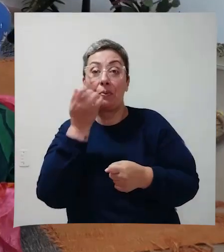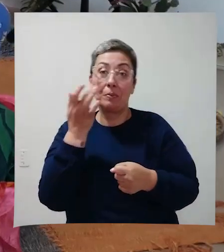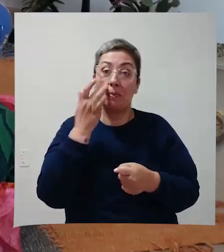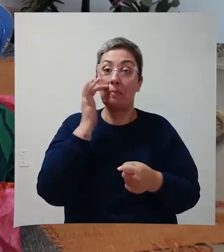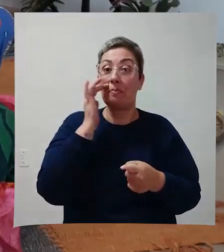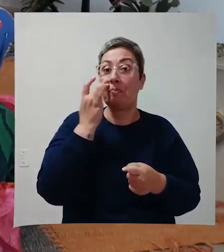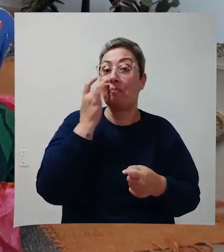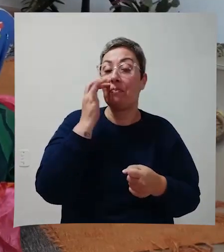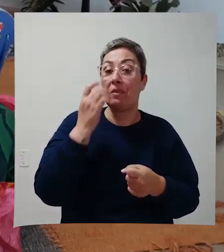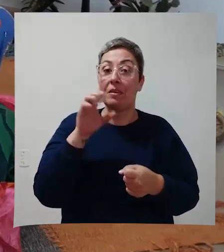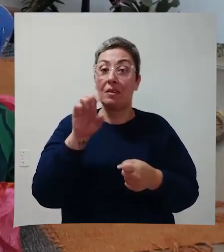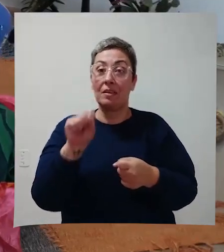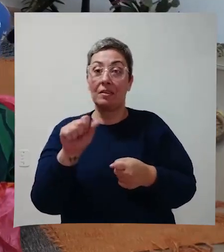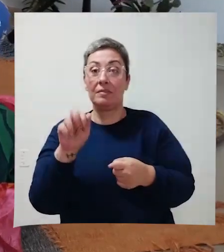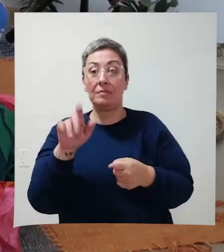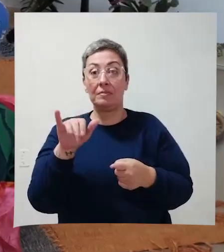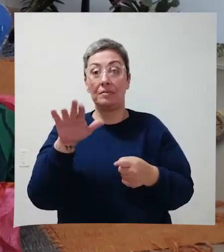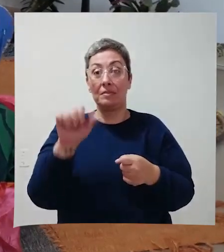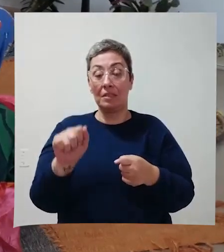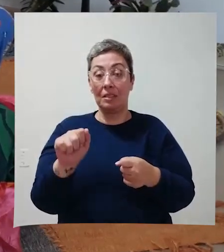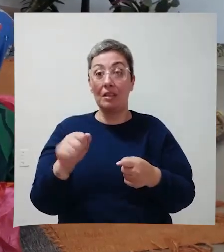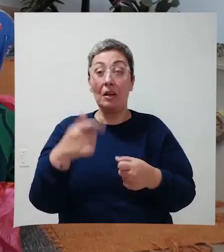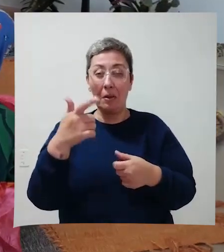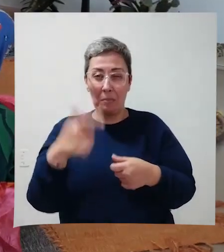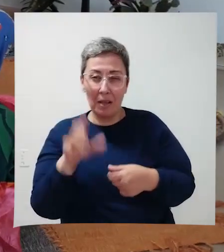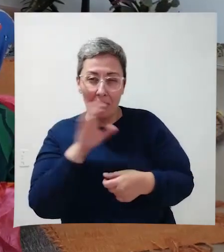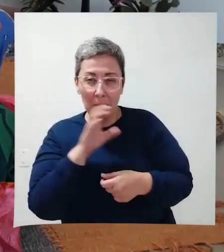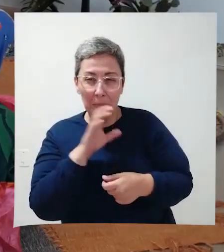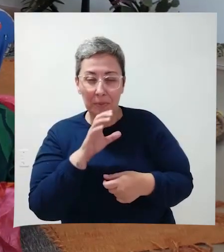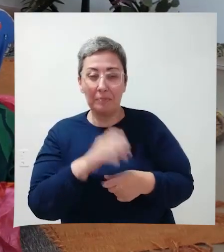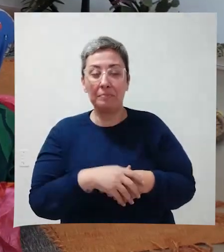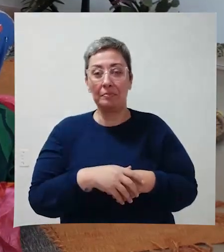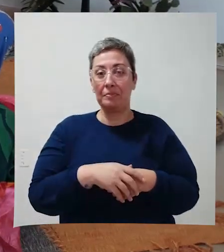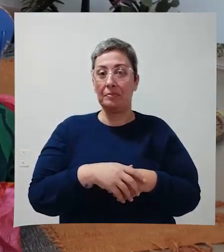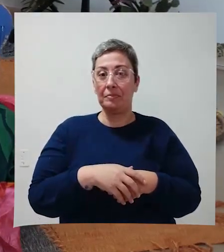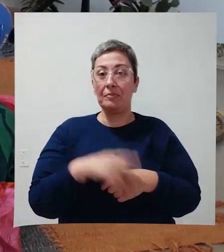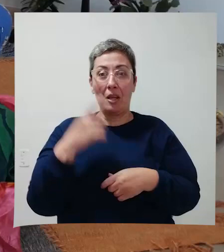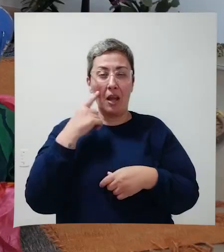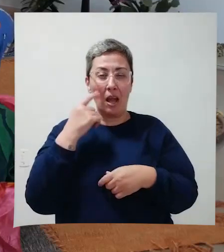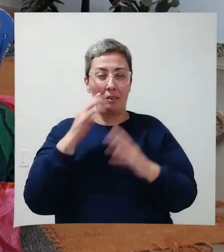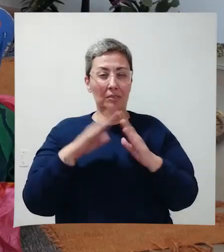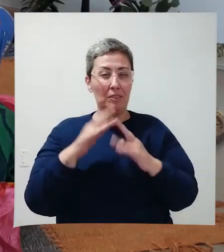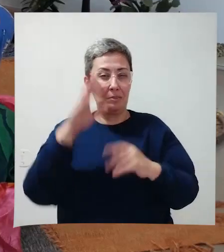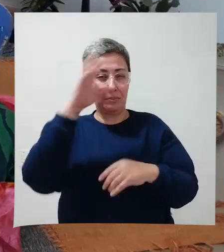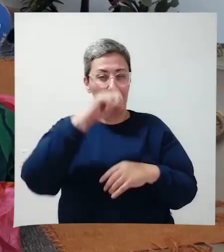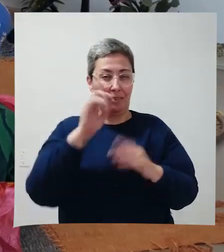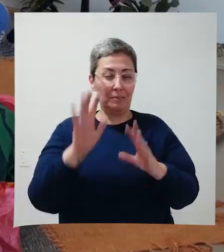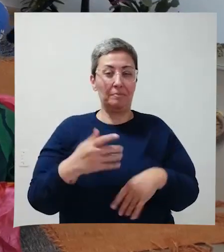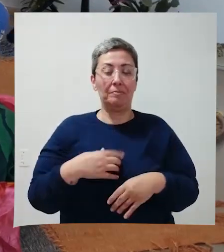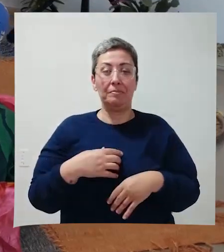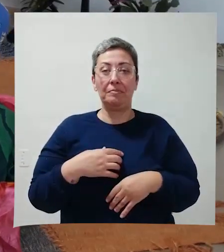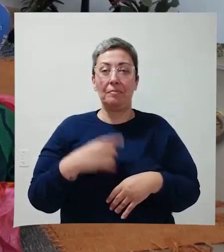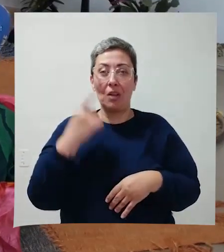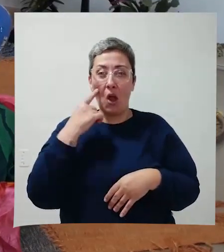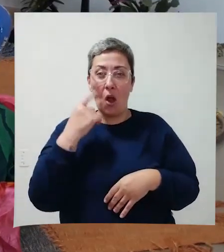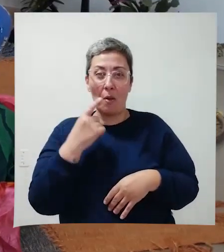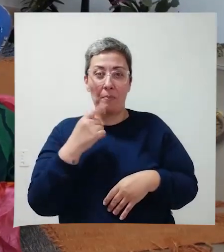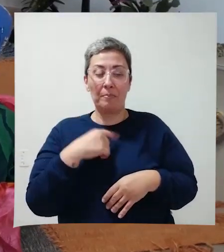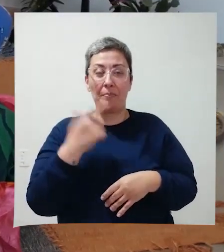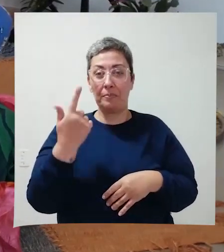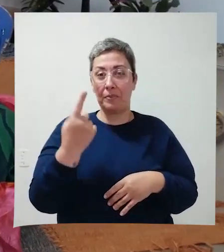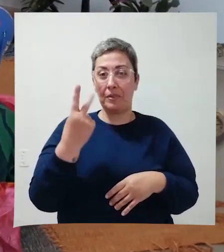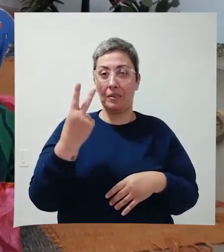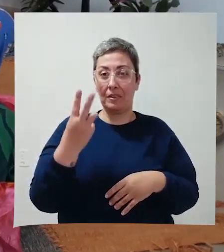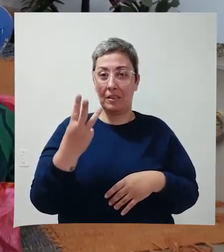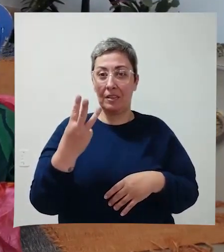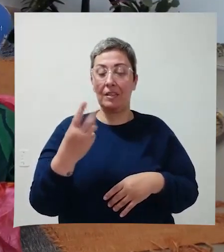cachimbo era de ouro, é de samburá. Vamos cantar mais rápido? Vamos. Eu acho que as crianças em casa já aprenderam. Vamos lá. Um pouco mais